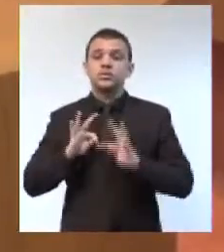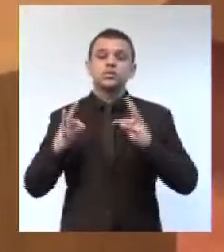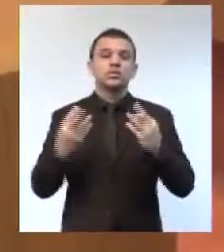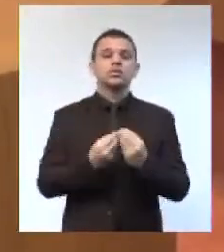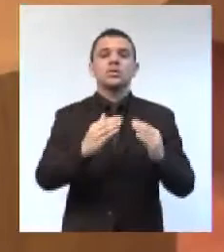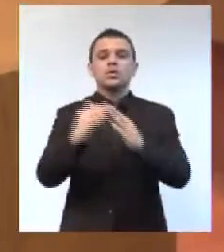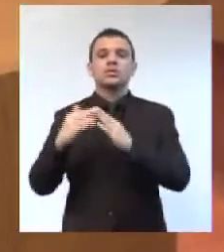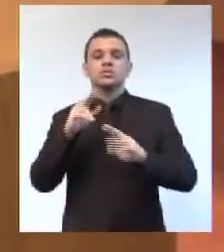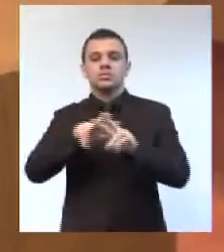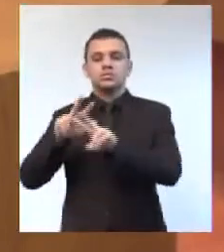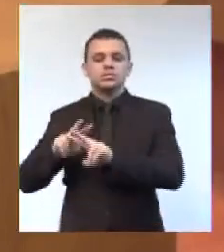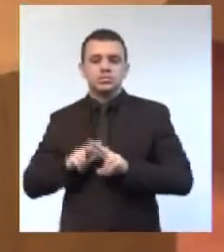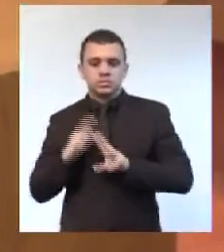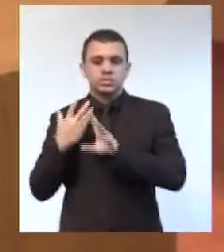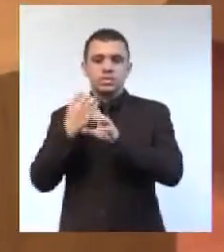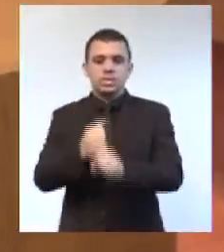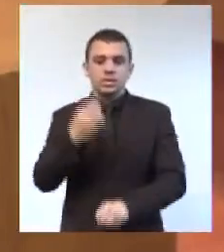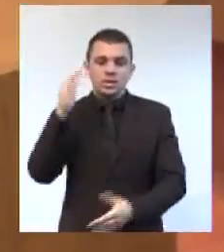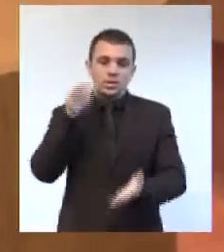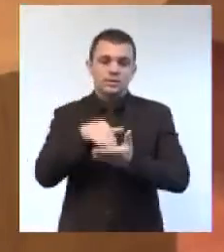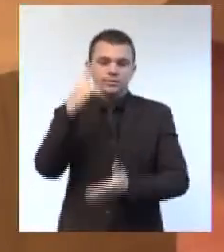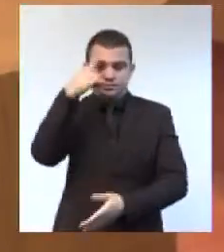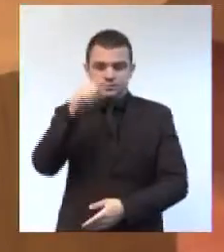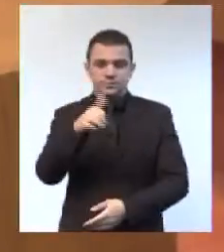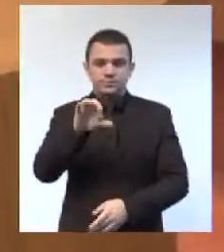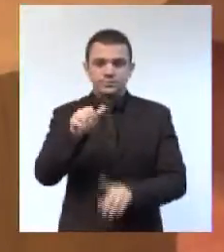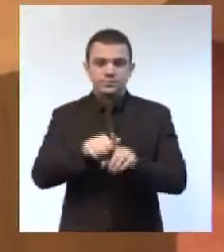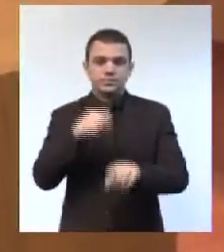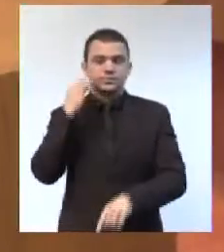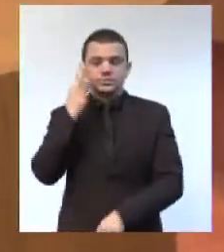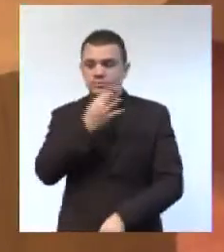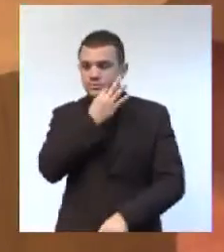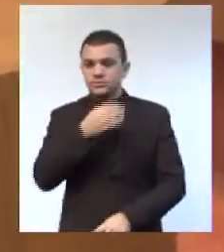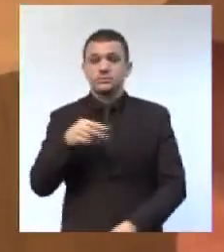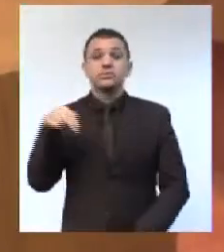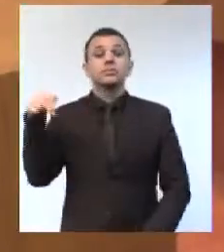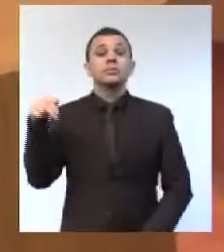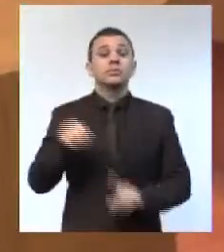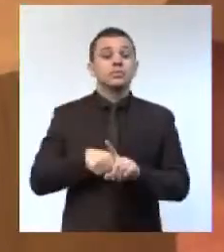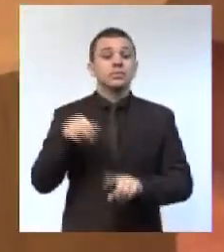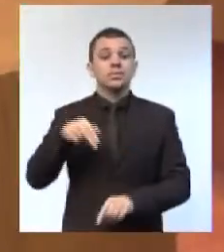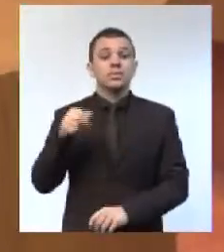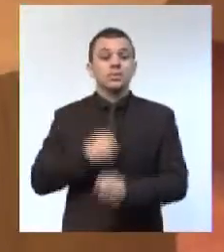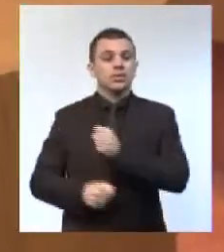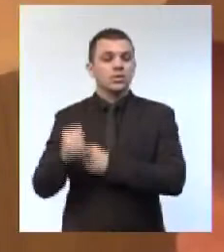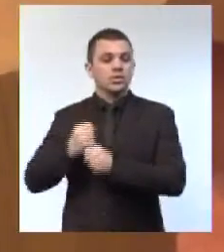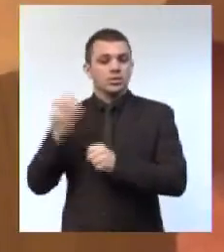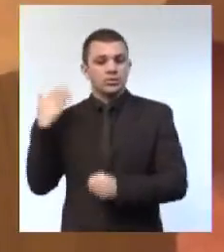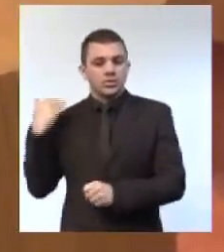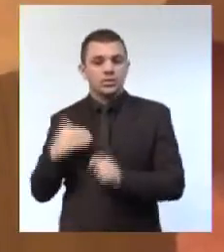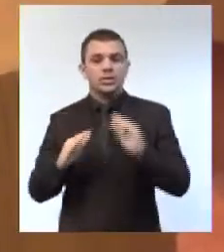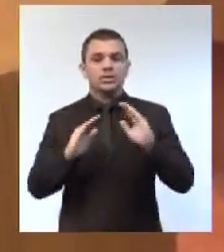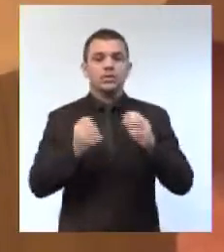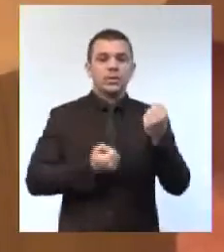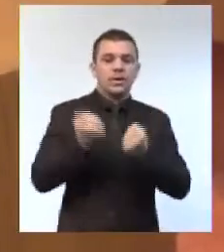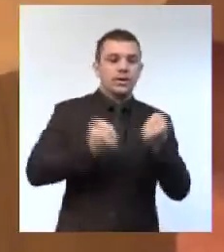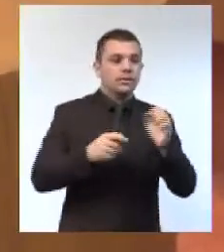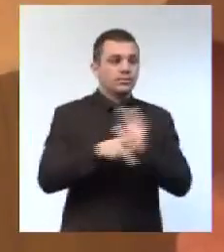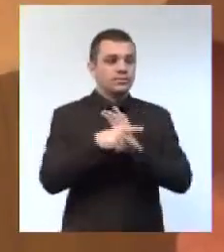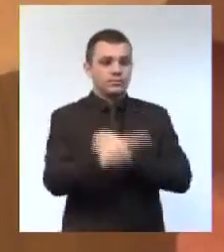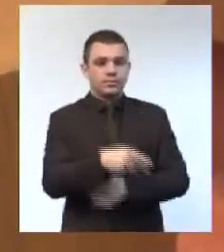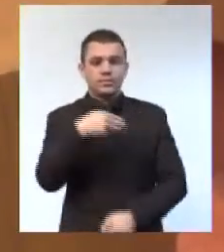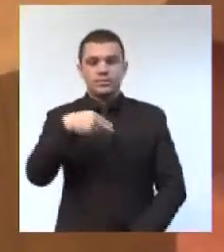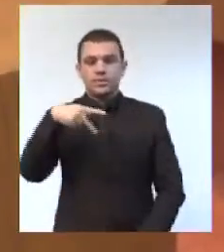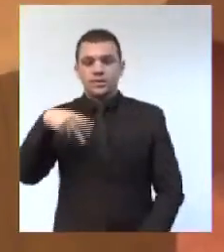o dia 19 de setembro. Em novembro do ano passado, os trailers da PM foram atacados por criminosos.